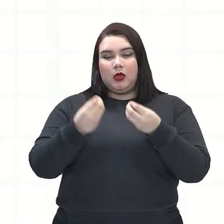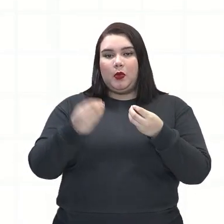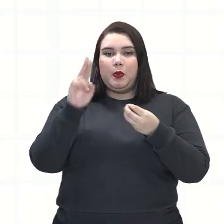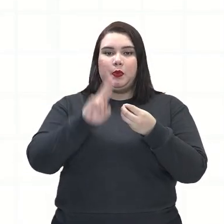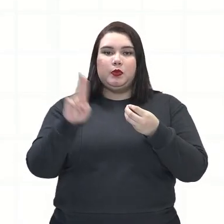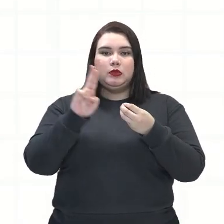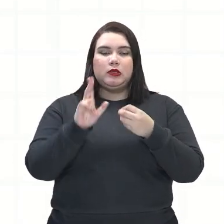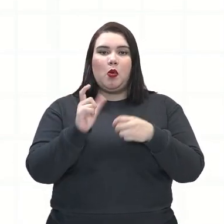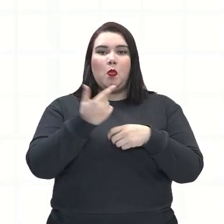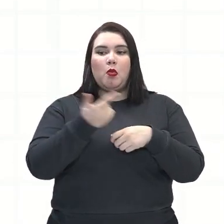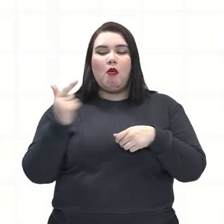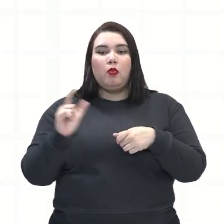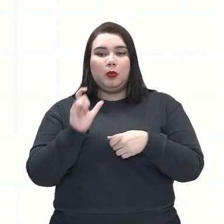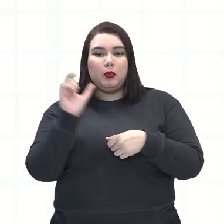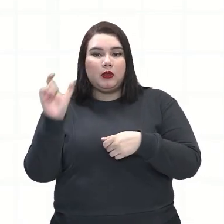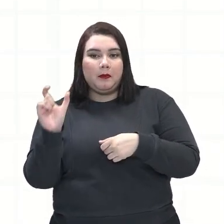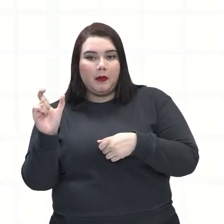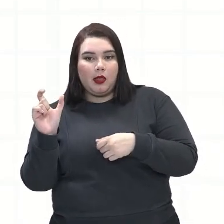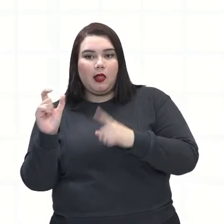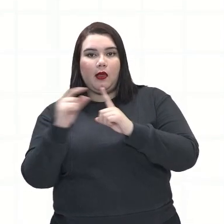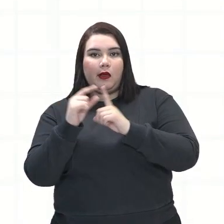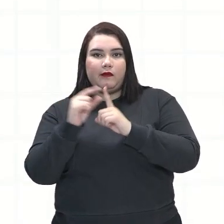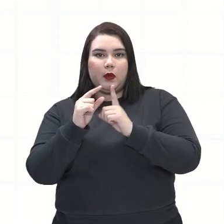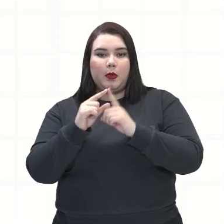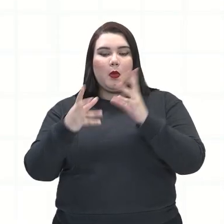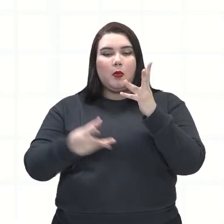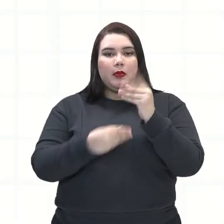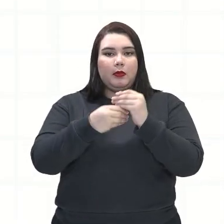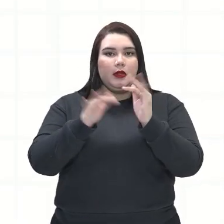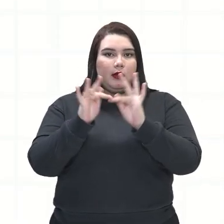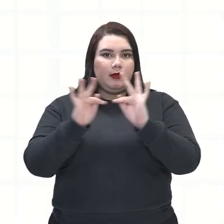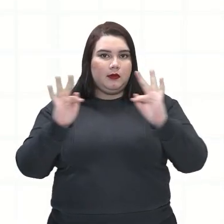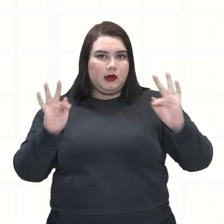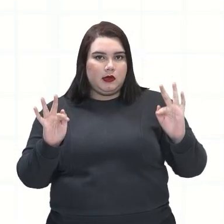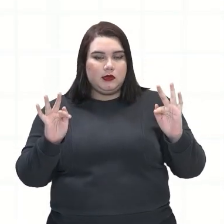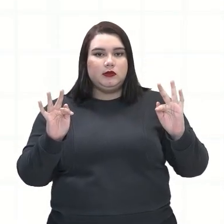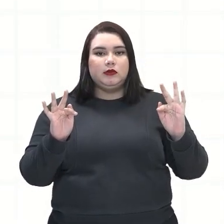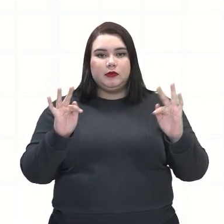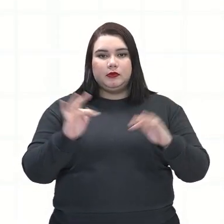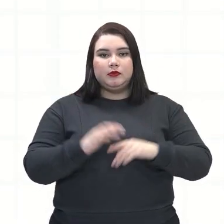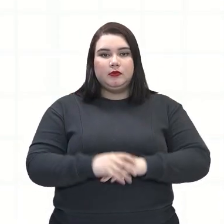não é? E vamos ver aqui como é que ficou a nossa frase, ó, já que é uma pergunta.